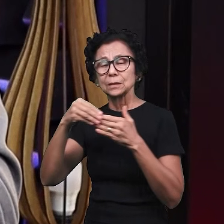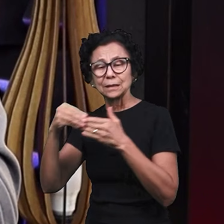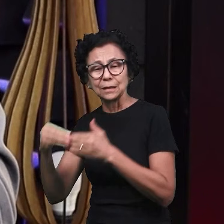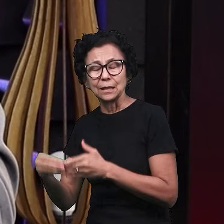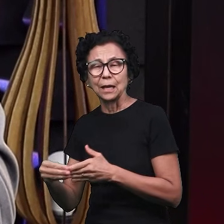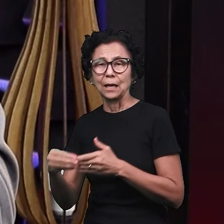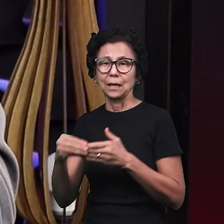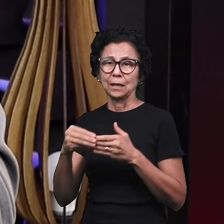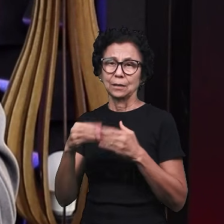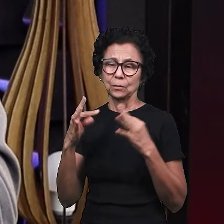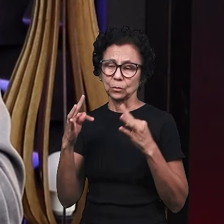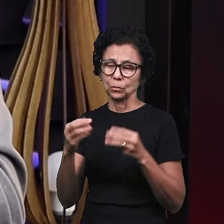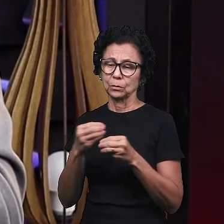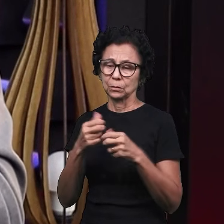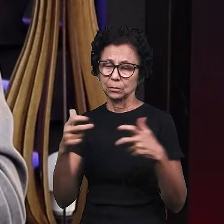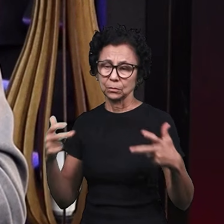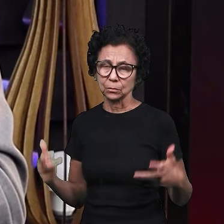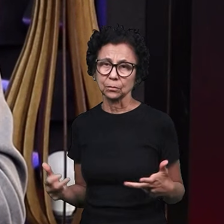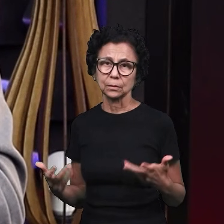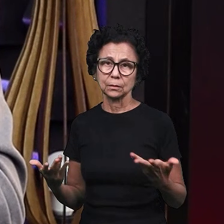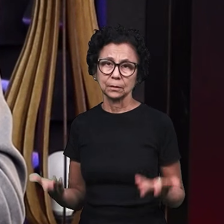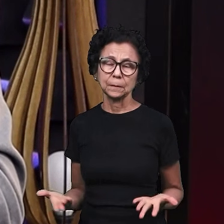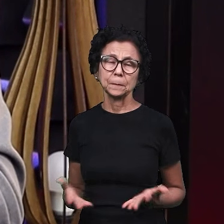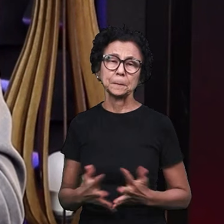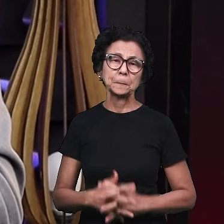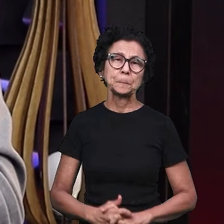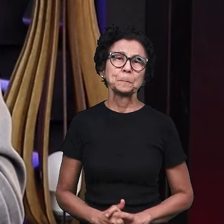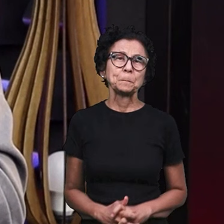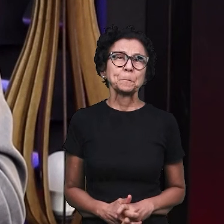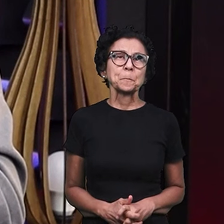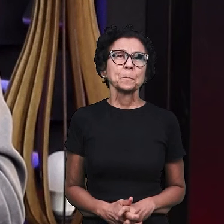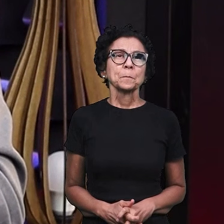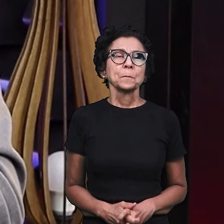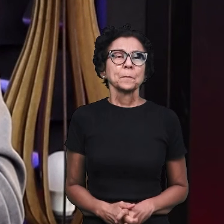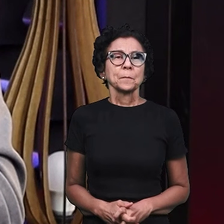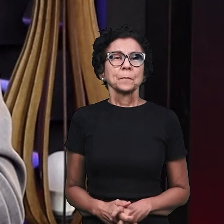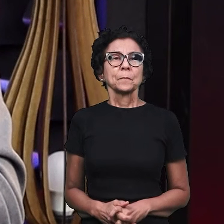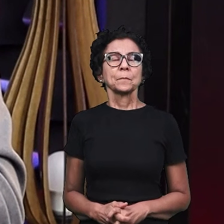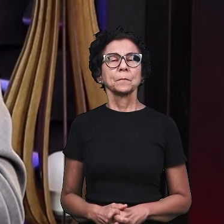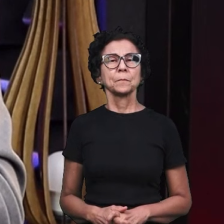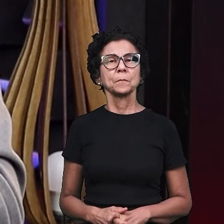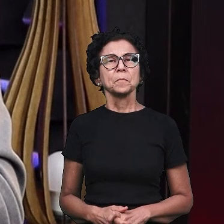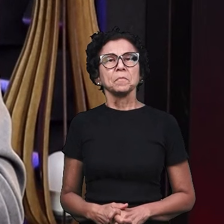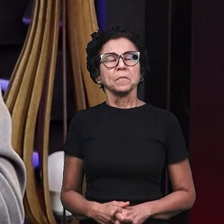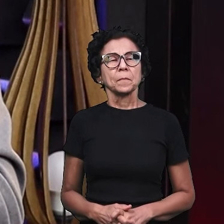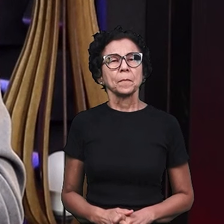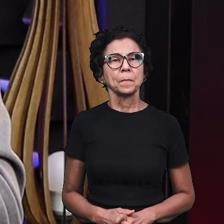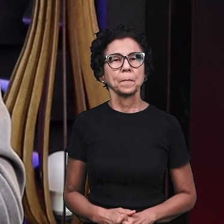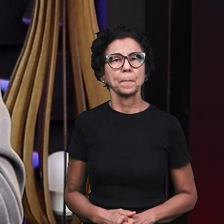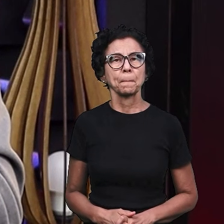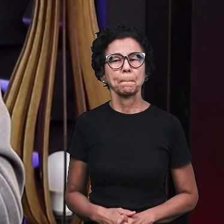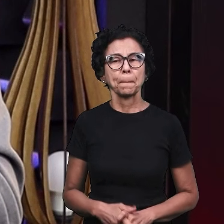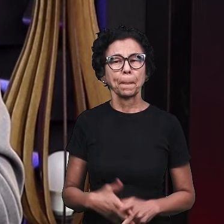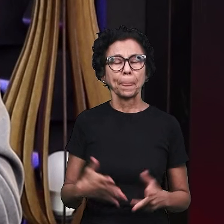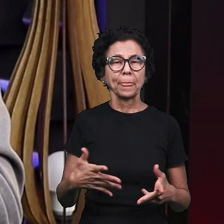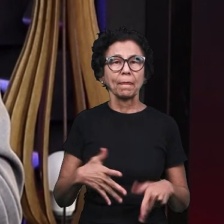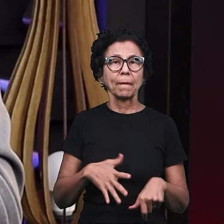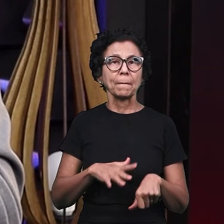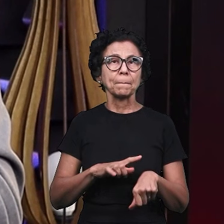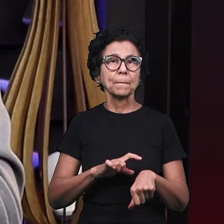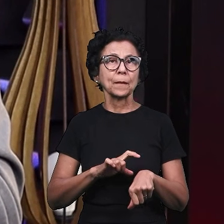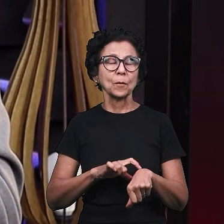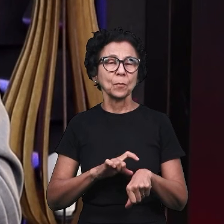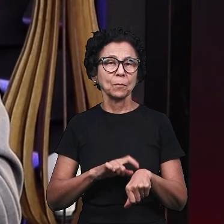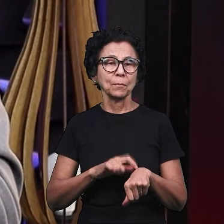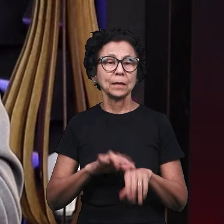dirigidos, direcionados por ele nesse momento. É interessante, pastor Roberto, que esse